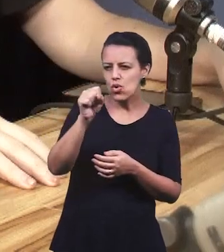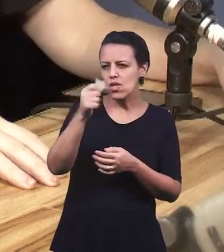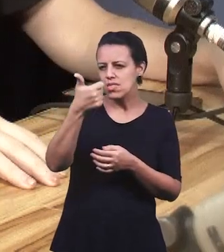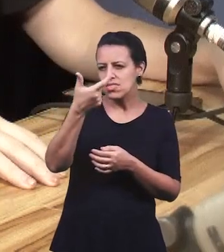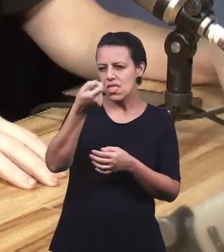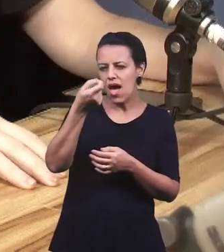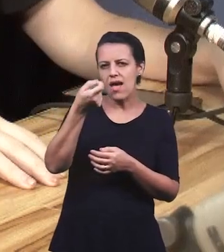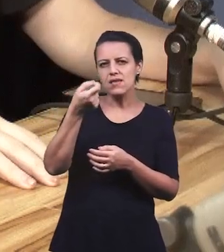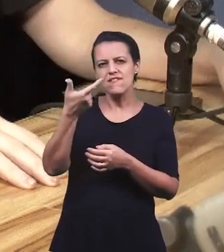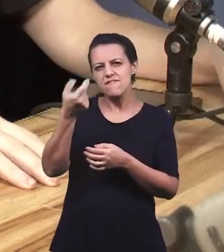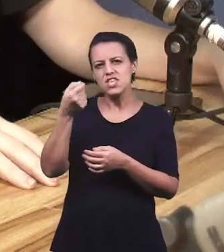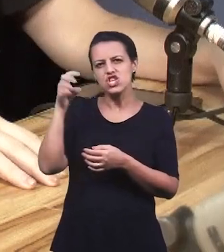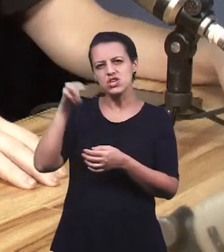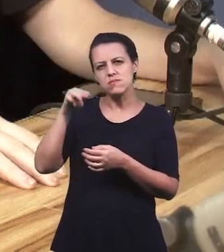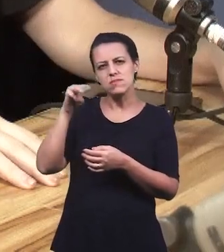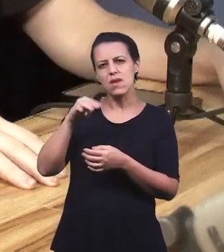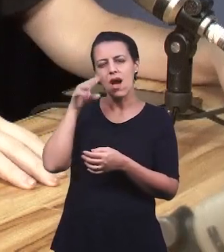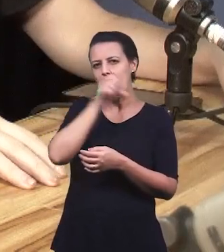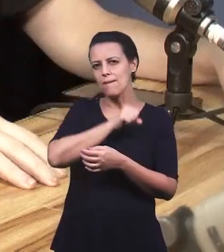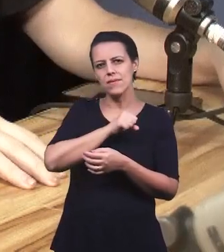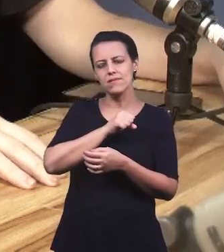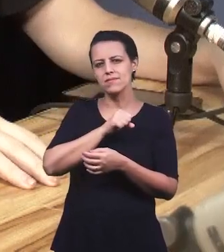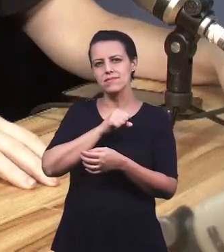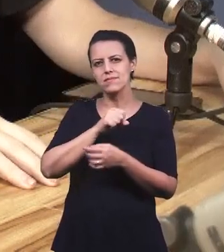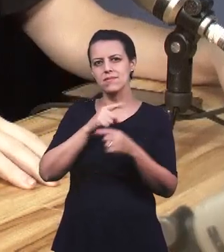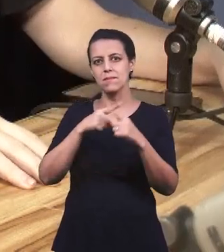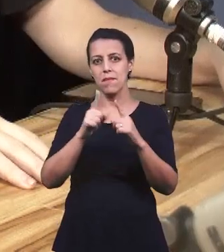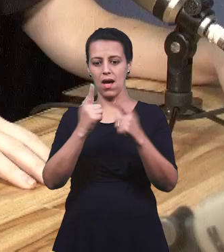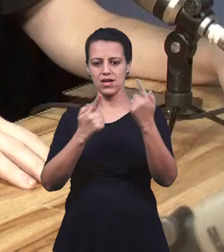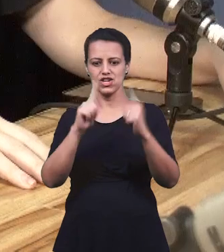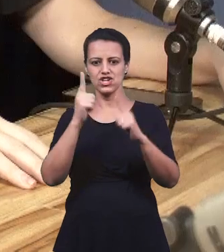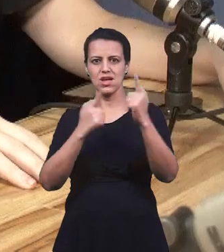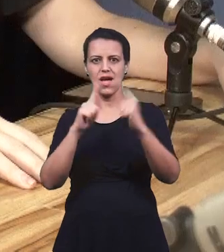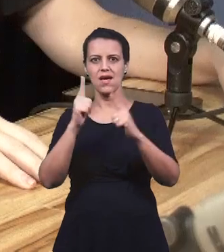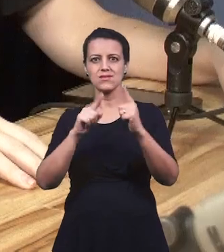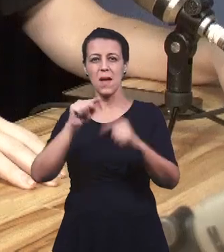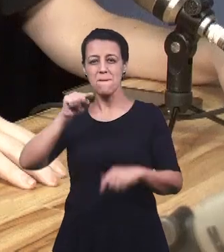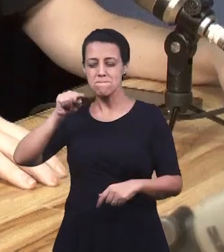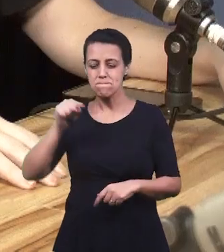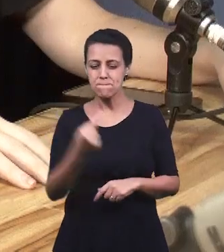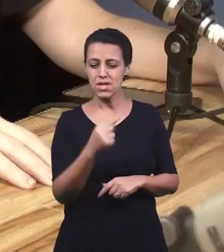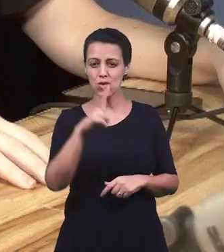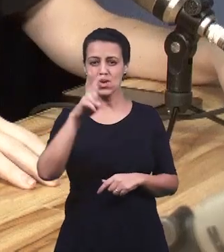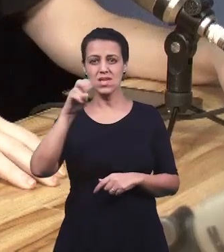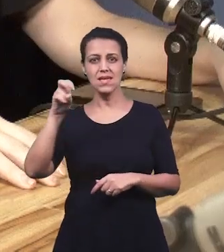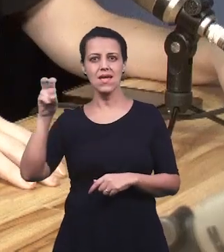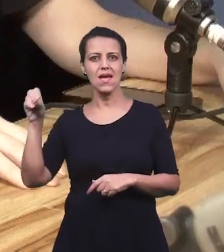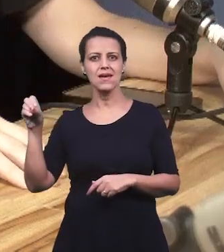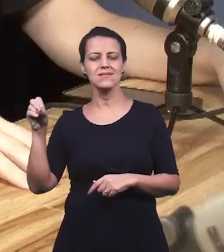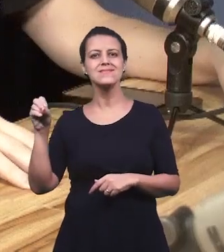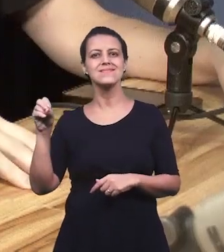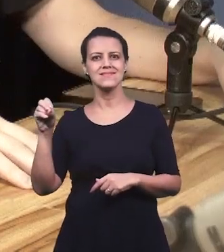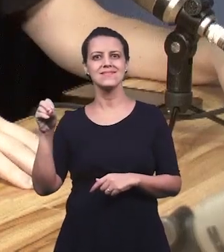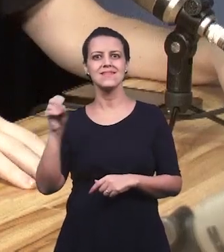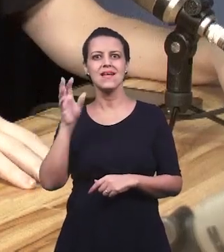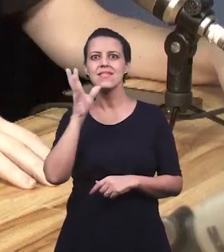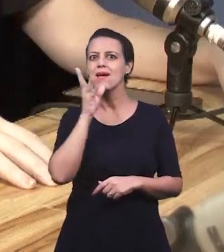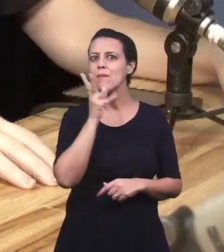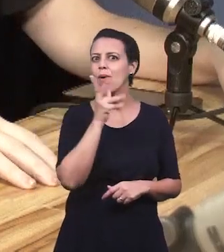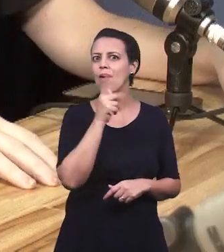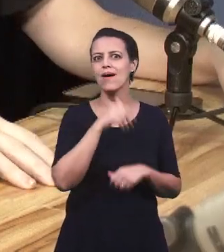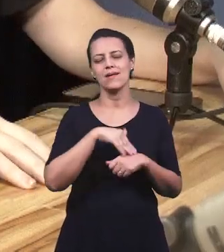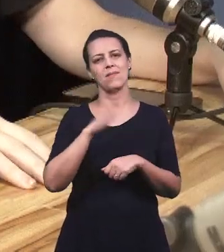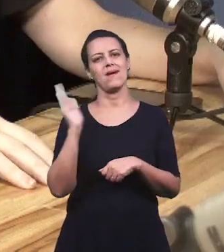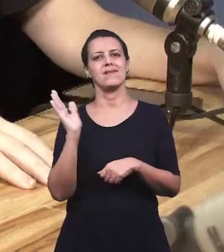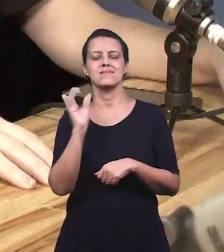cada pessoa. O meu gestual é 1500 milissegundos. Então, eu penso um negócio e vou fazer o gestual,